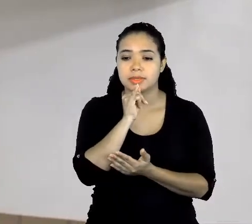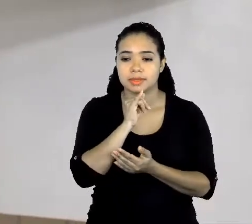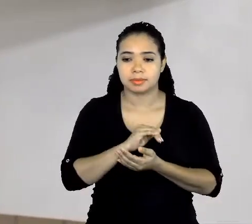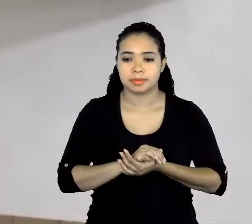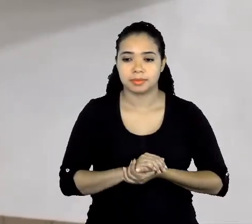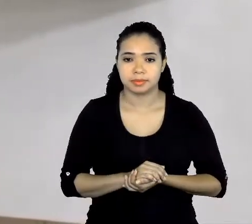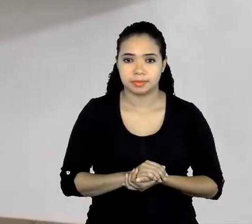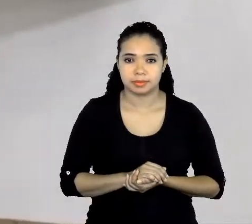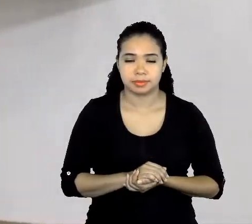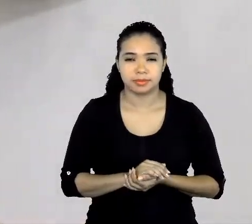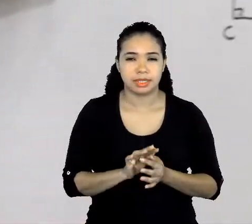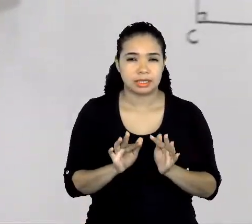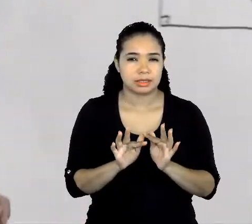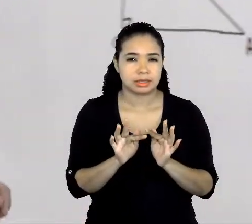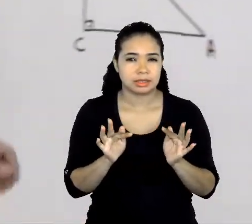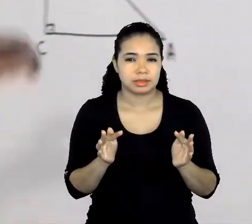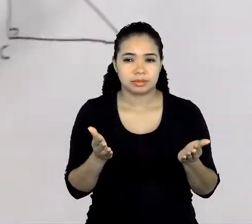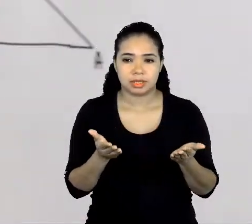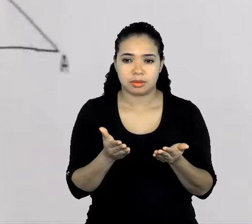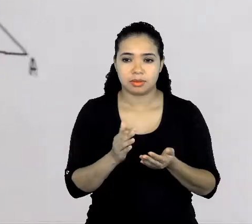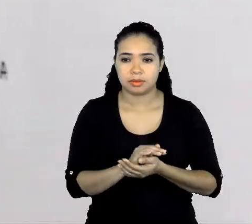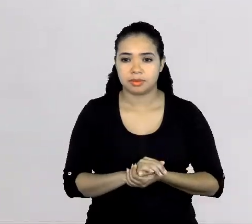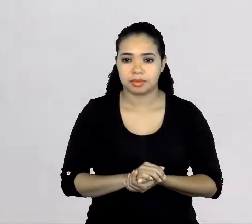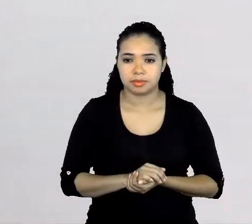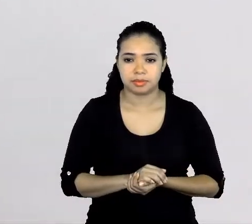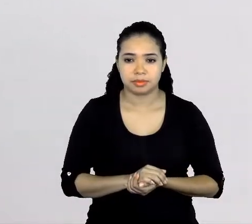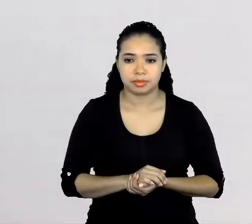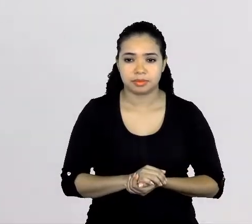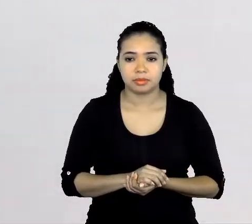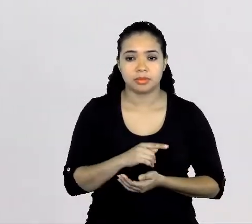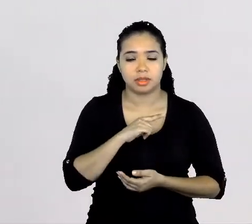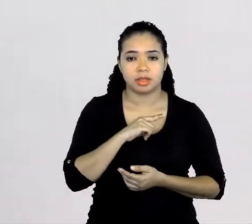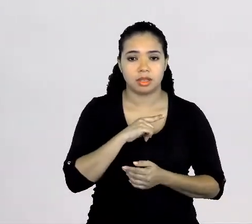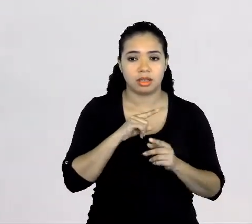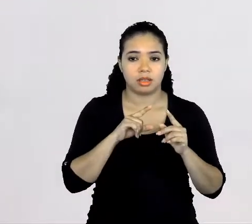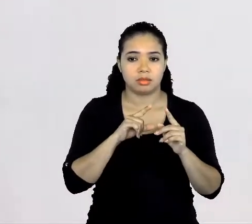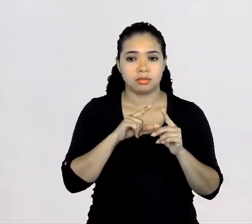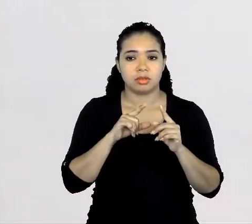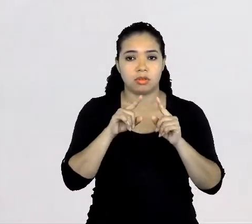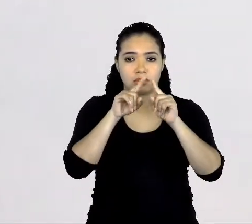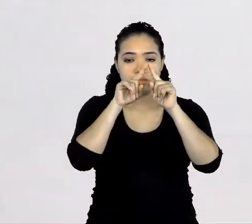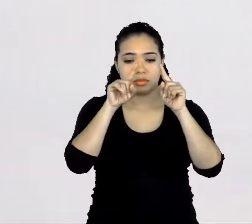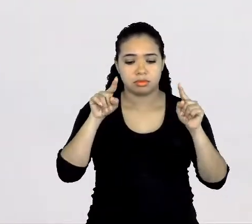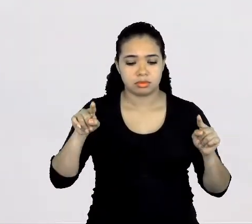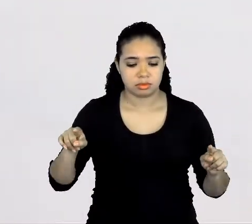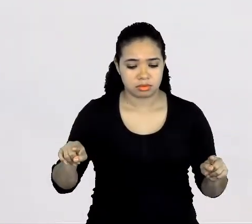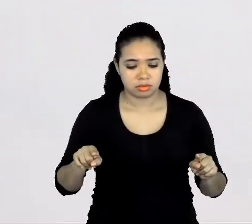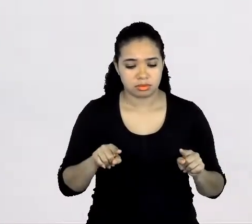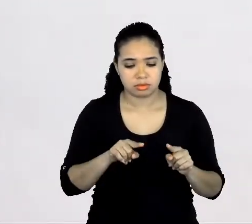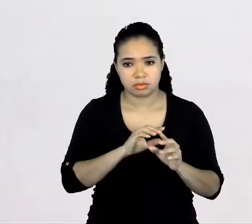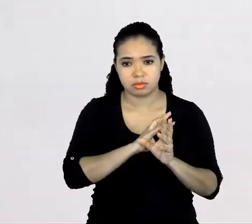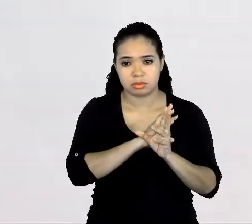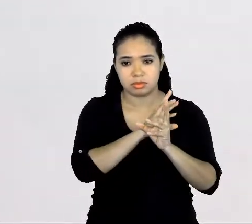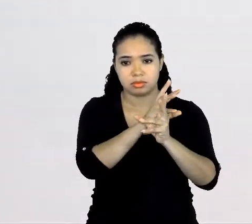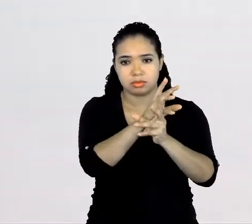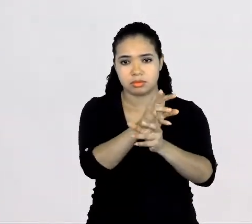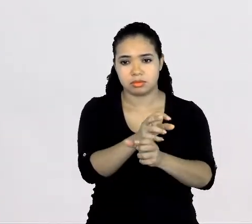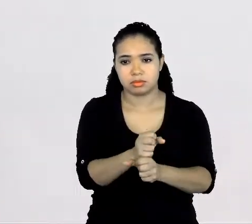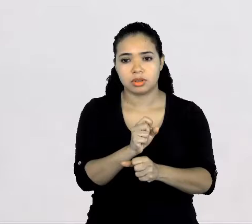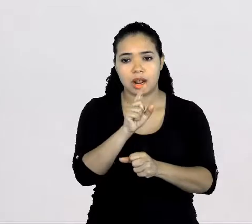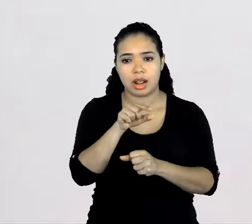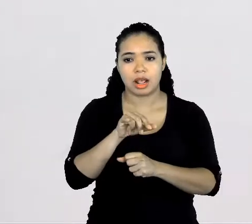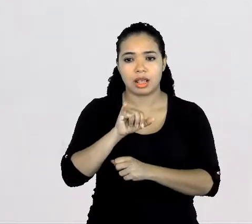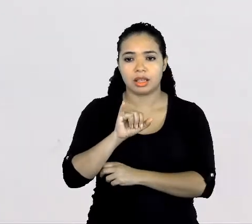né, desses mais simples. Bom, temos o terceiro problema. Sabendo que um triângulo retângulo da figura abaixo é